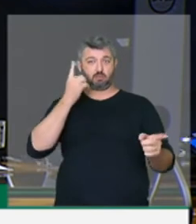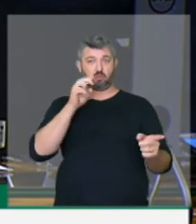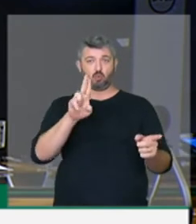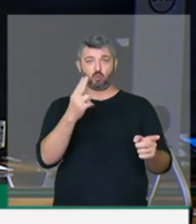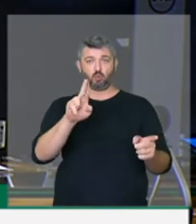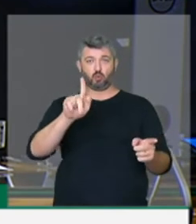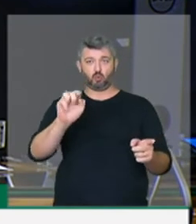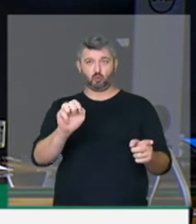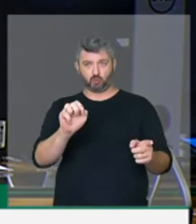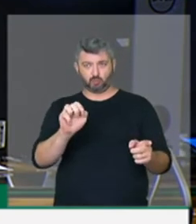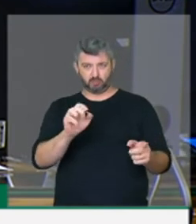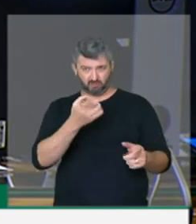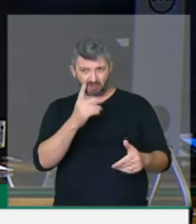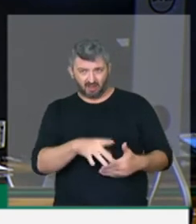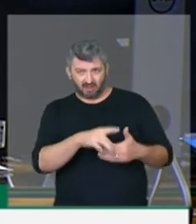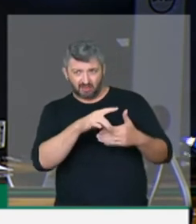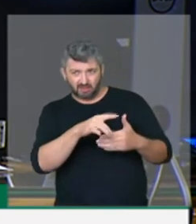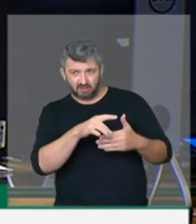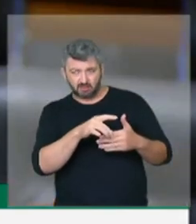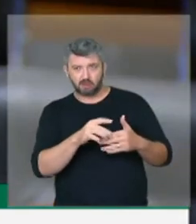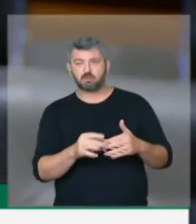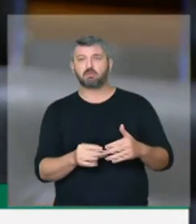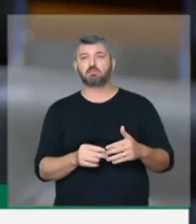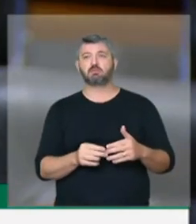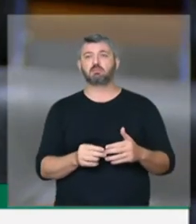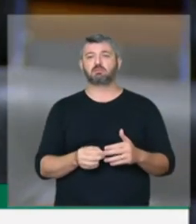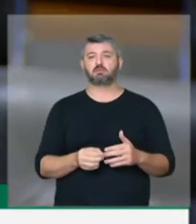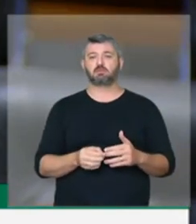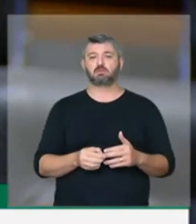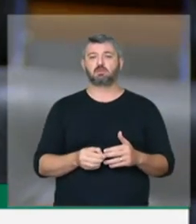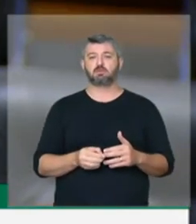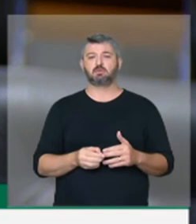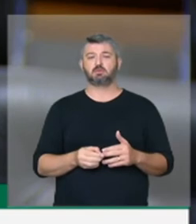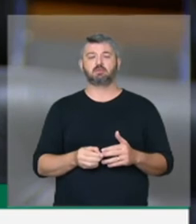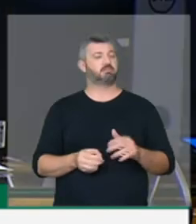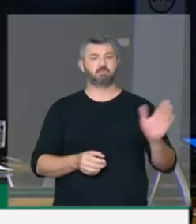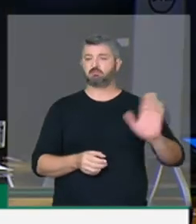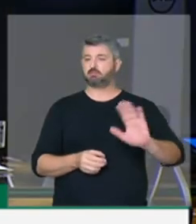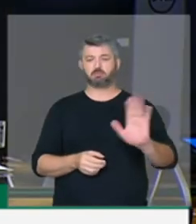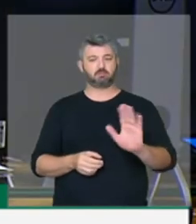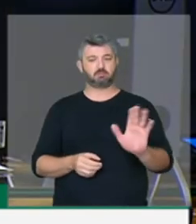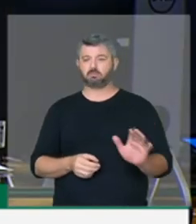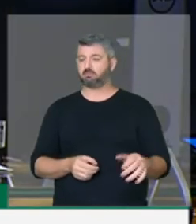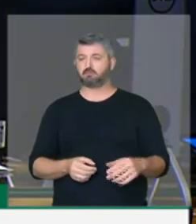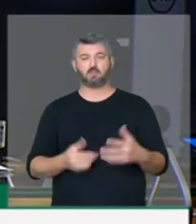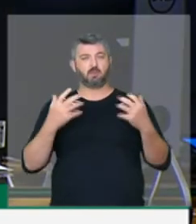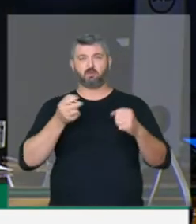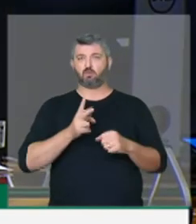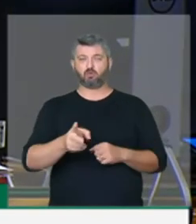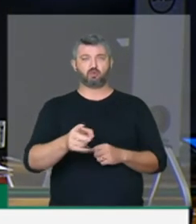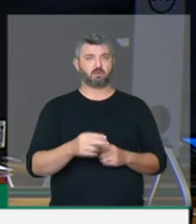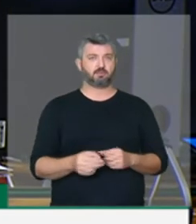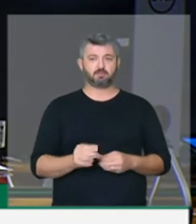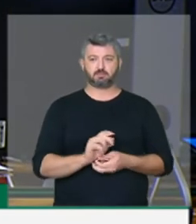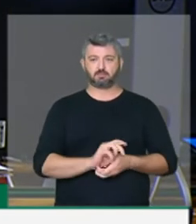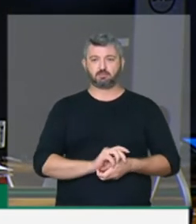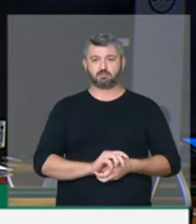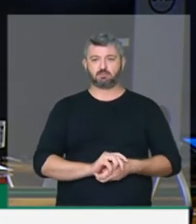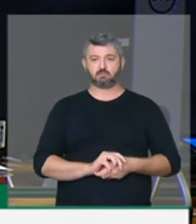pela liderança, presidente. Não, senhor presidente, não só pela liderança. Só deputado Hugo, eu pediria para que a gente seguisse o rito, porque essa